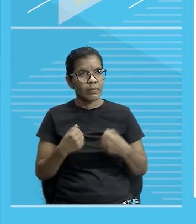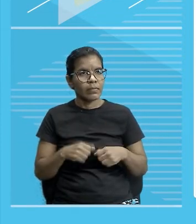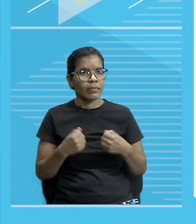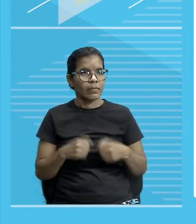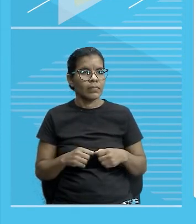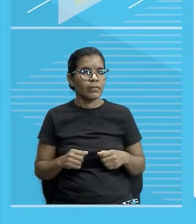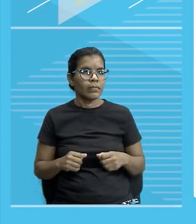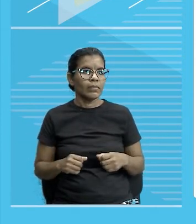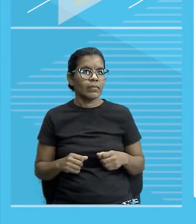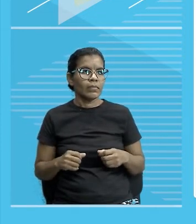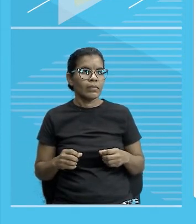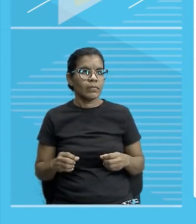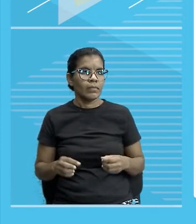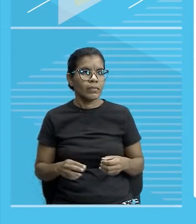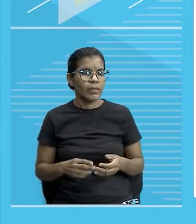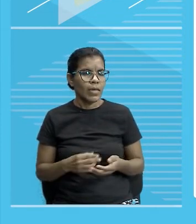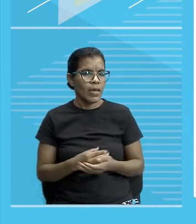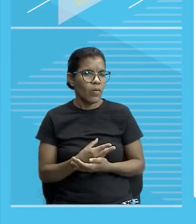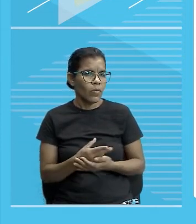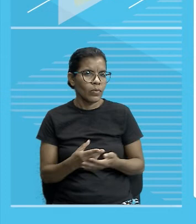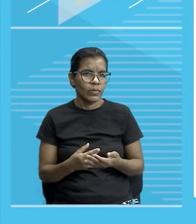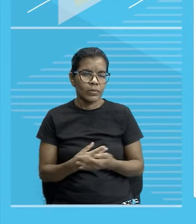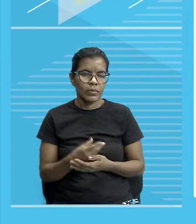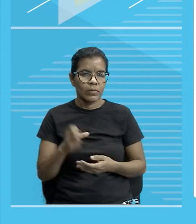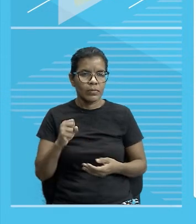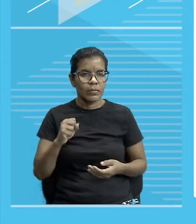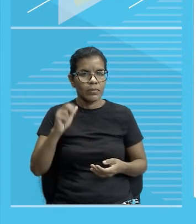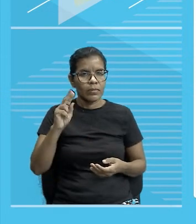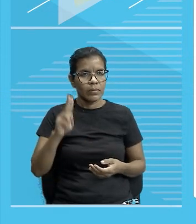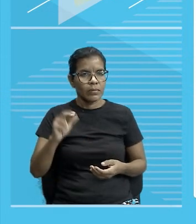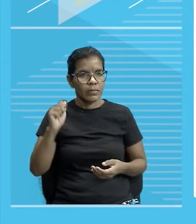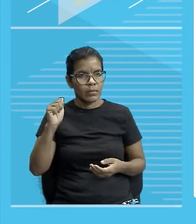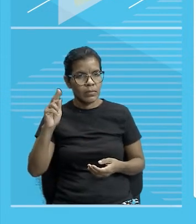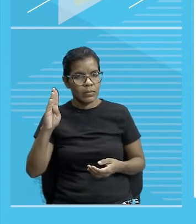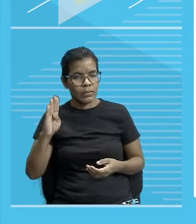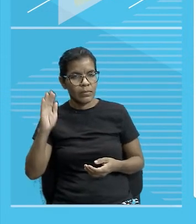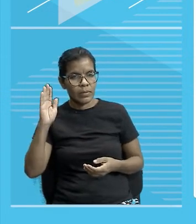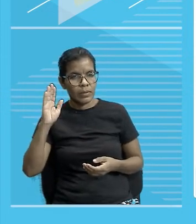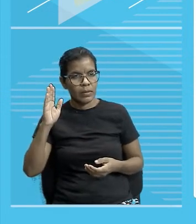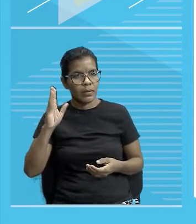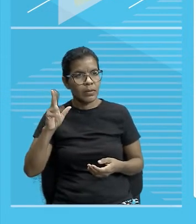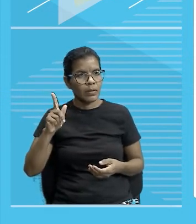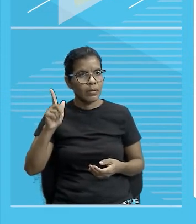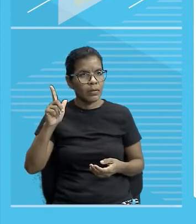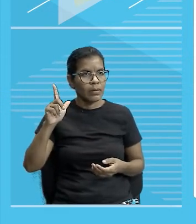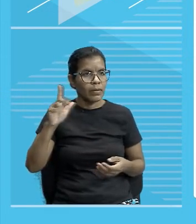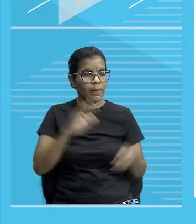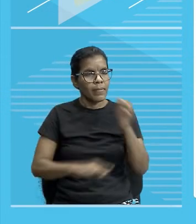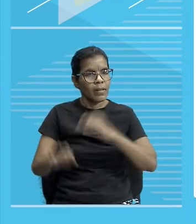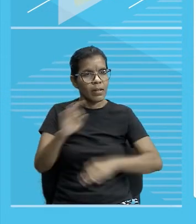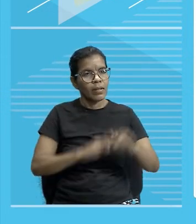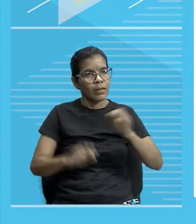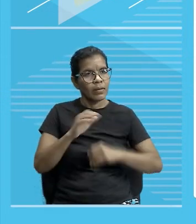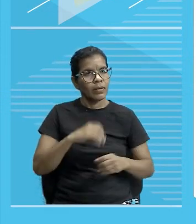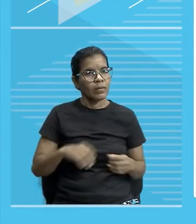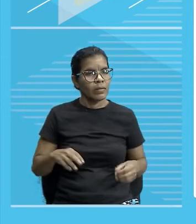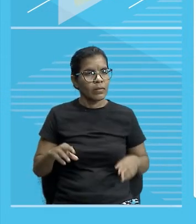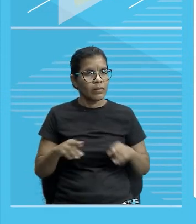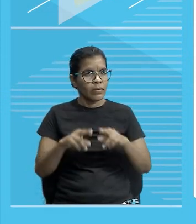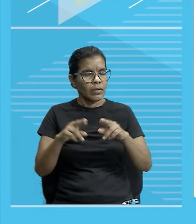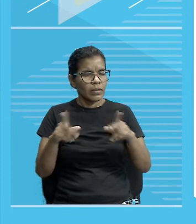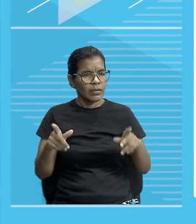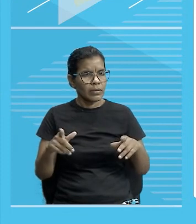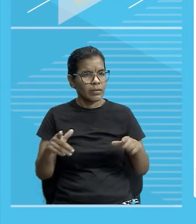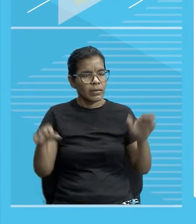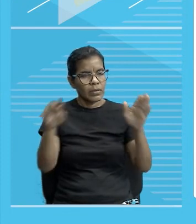assistir em muitos sub-planos com diferentes graus de detalhamento vejamos mais de perto cada tipo o